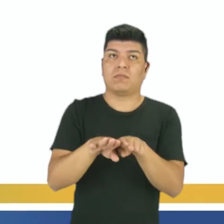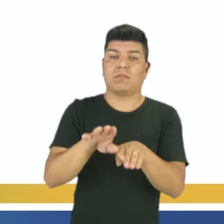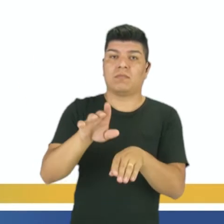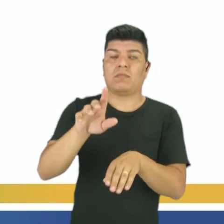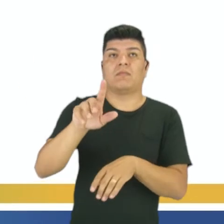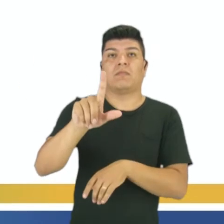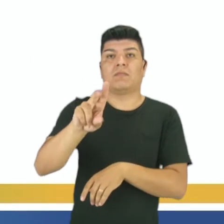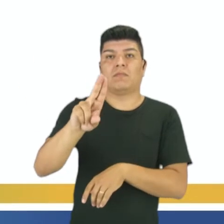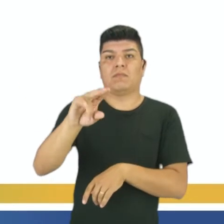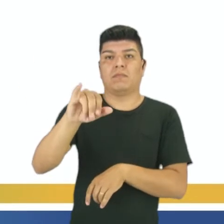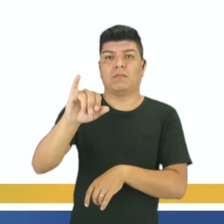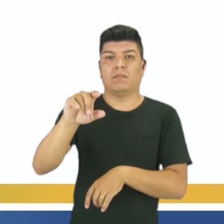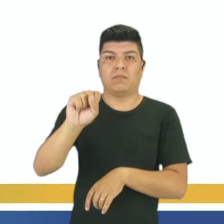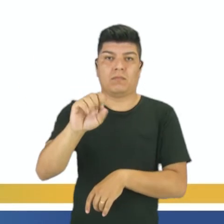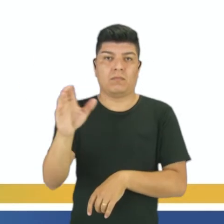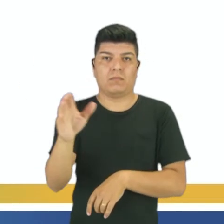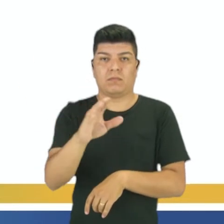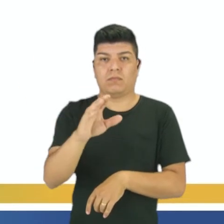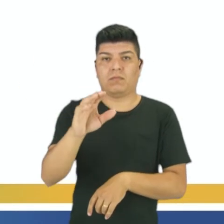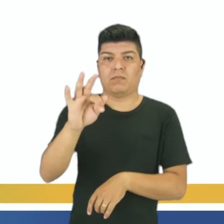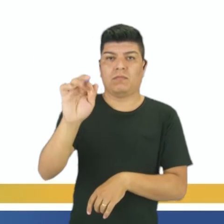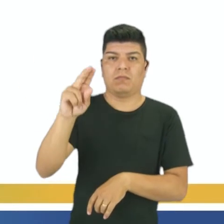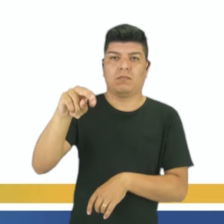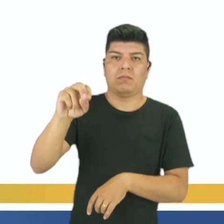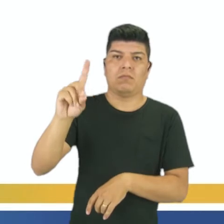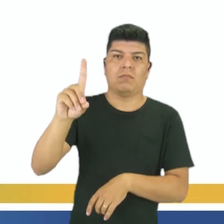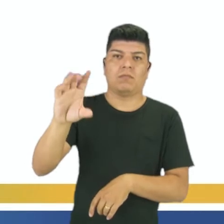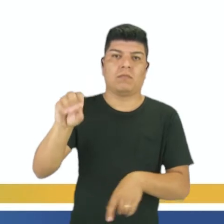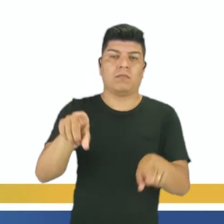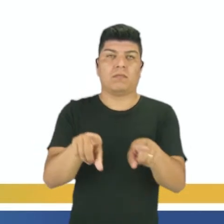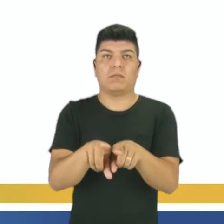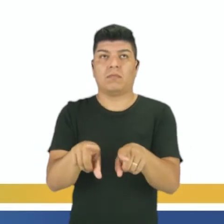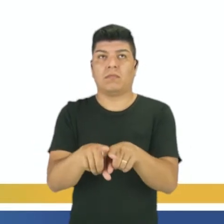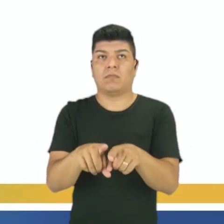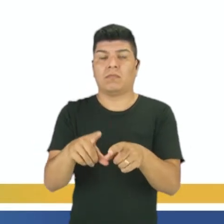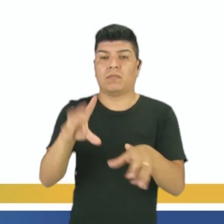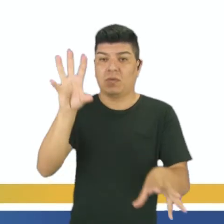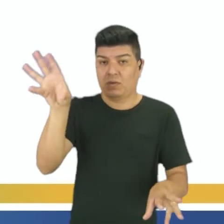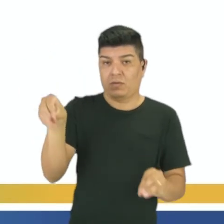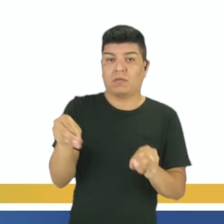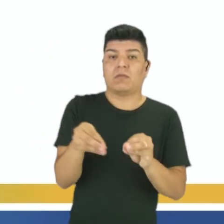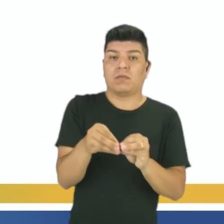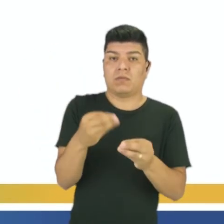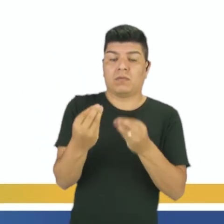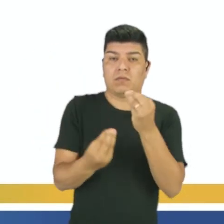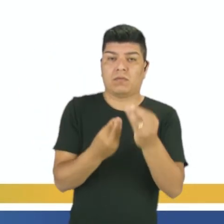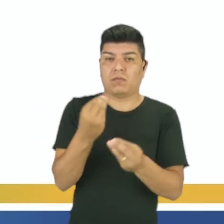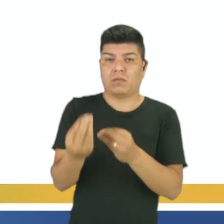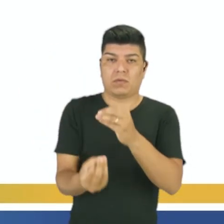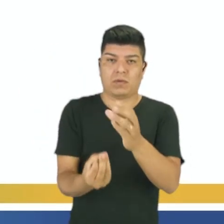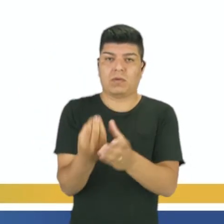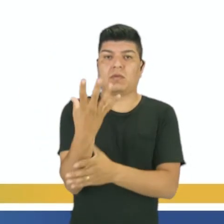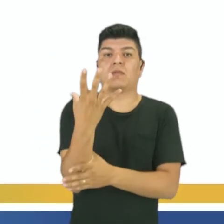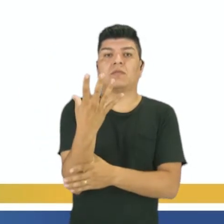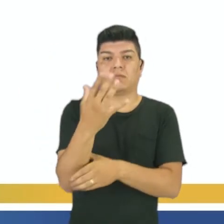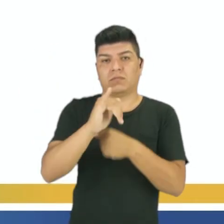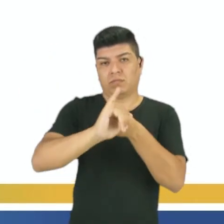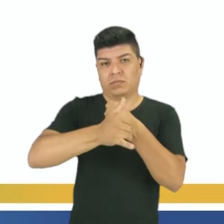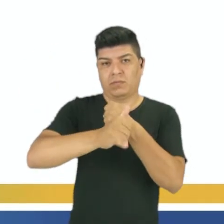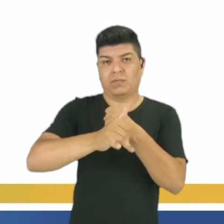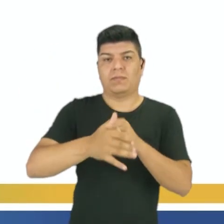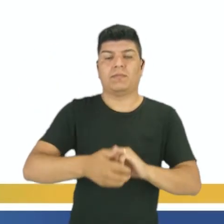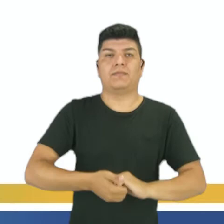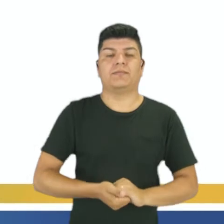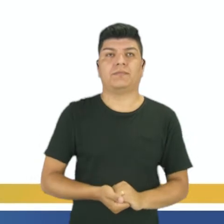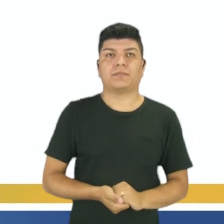Veríssimo. E eu trouxe aqui uma bem curtinha para que vocês possam perceber como é o caráter de construção de uma